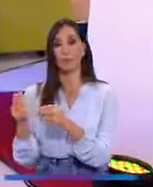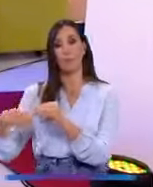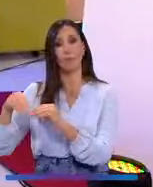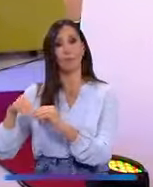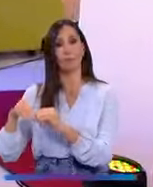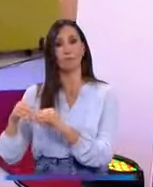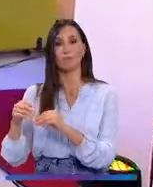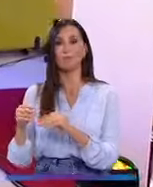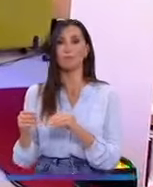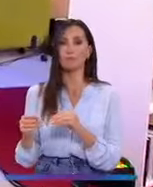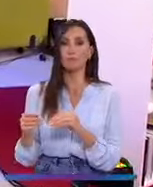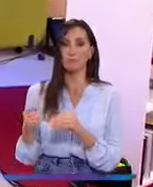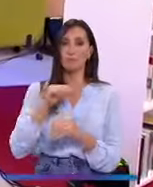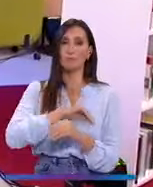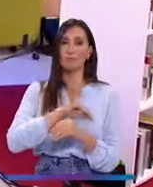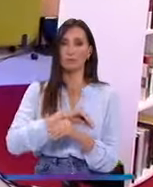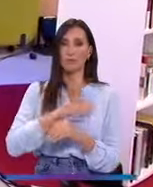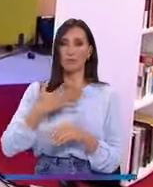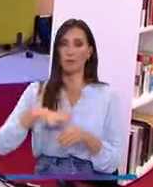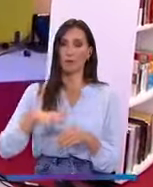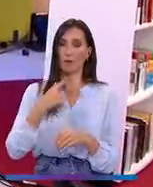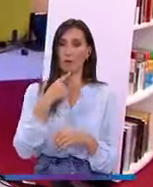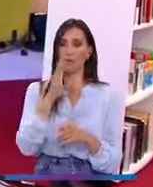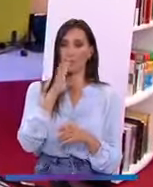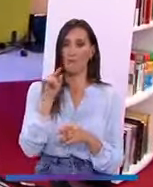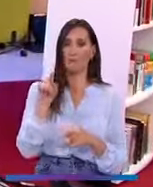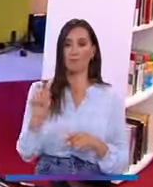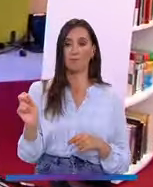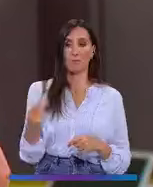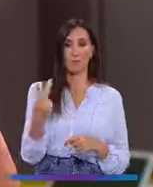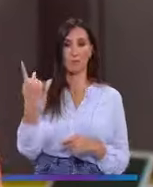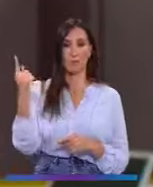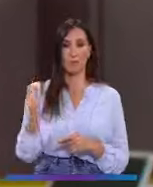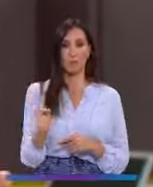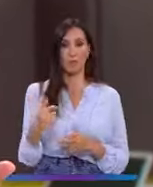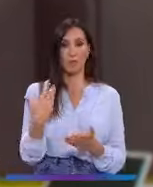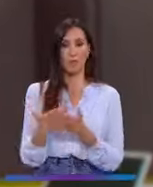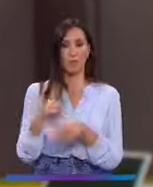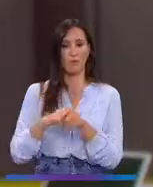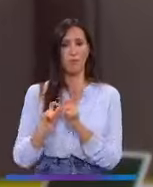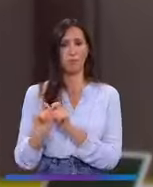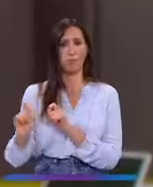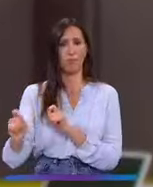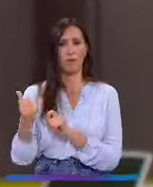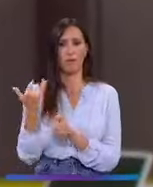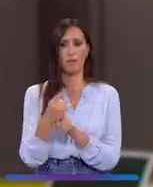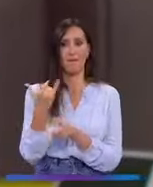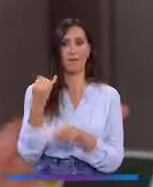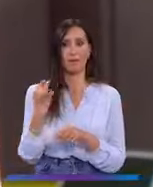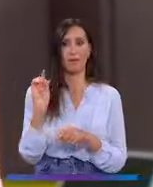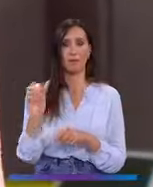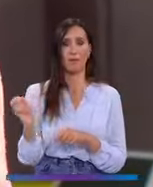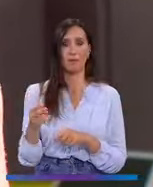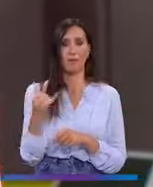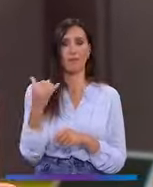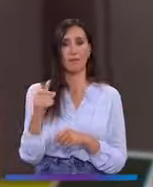Sim. Vai... Então, isto é um subsídio de férias gigante. Não, imagina, se gastar 1000 euros por mês, isto dá-lhe para muito tempo, porque são 20 mil euros. Já dá